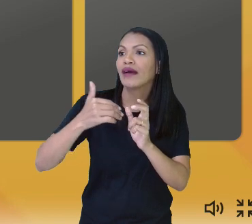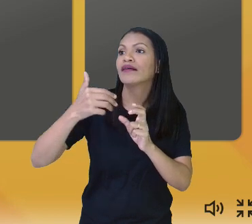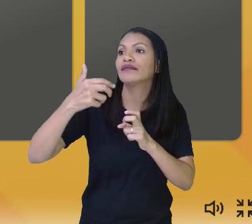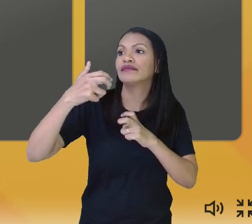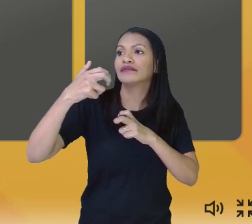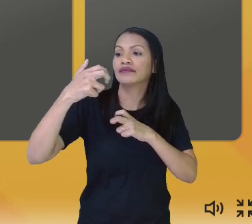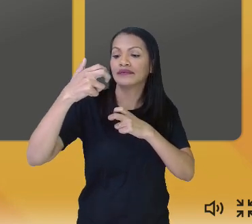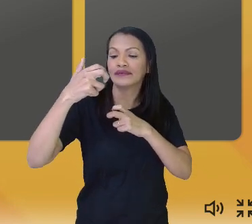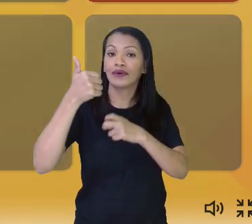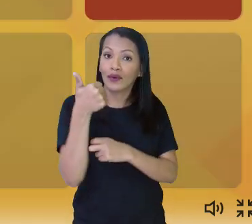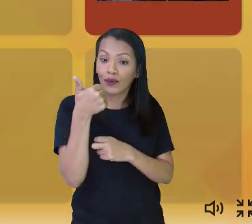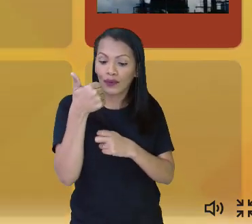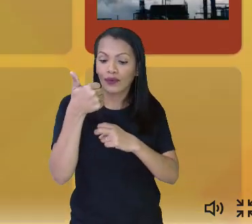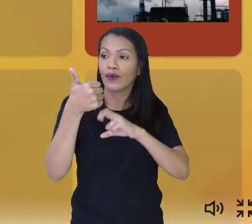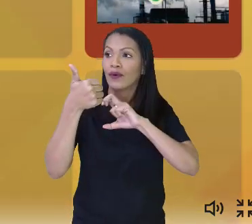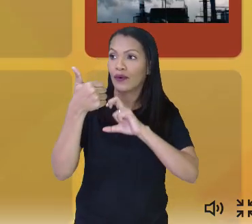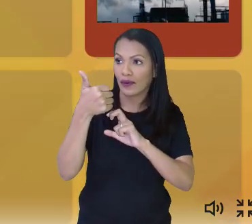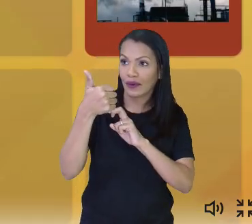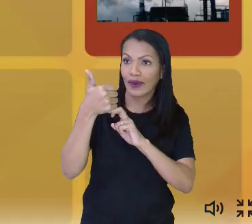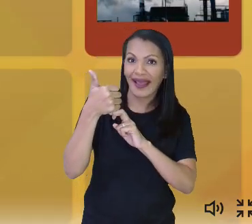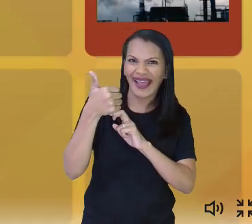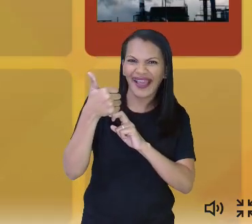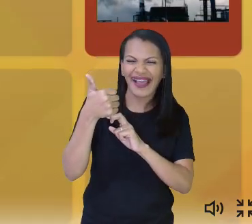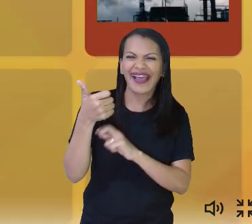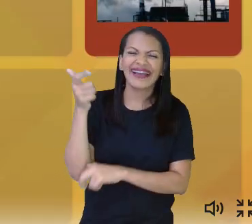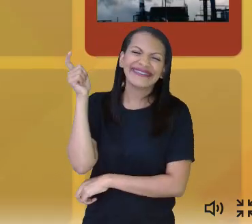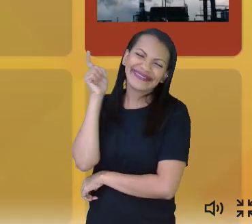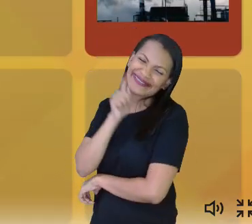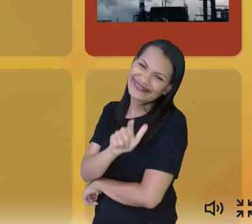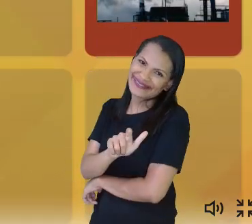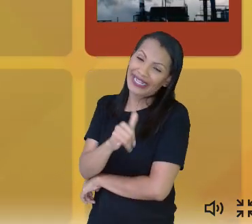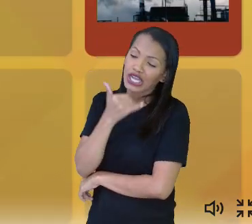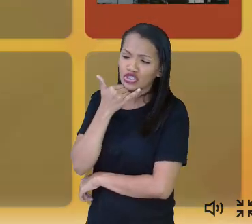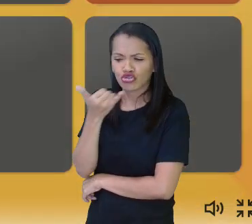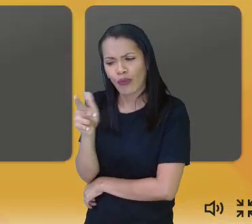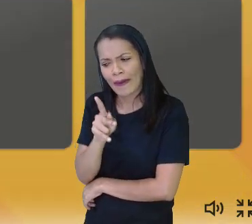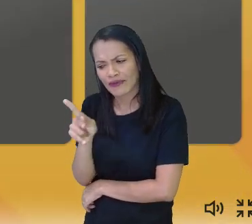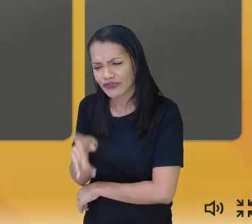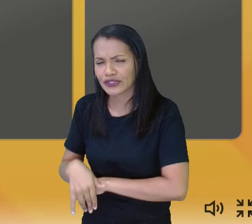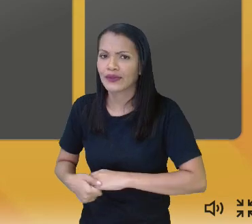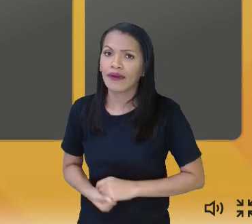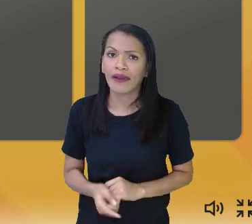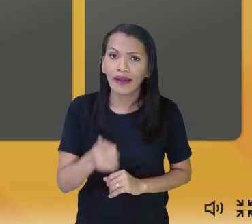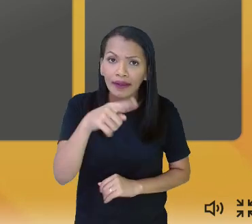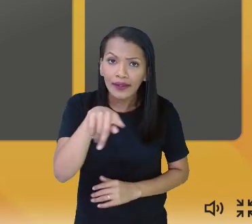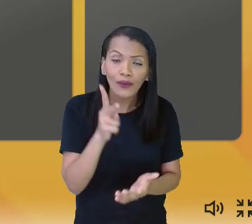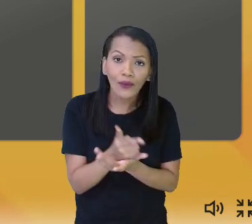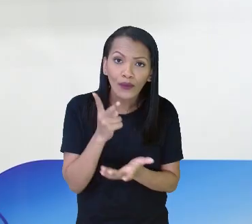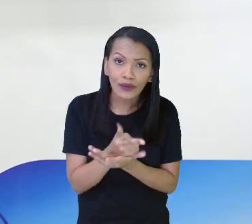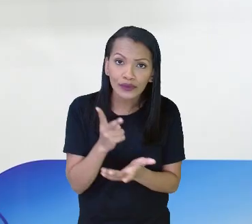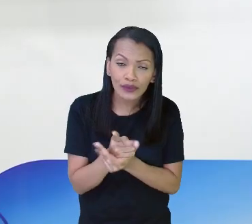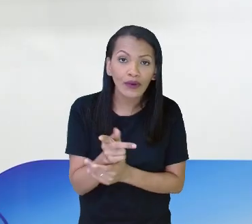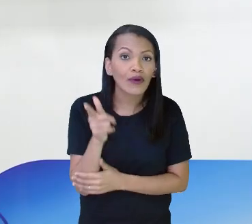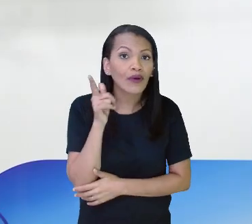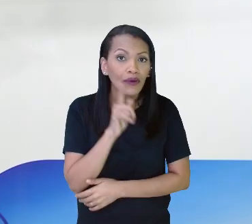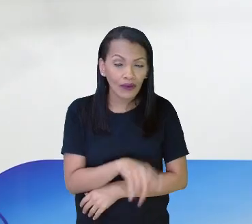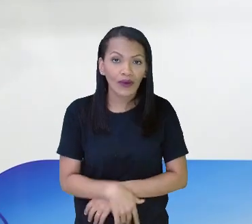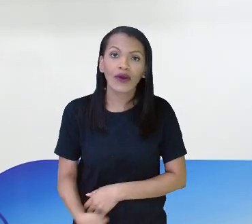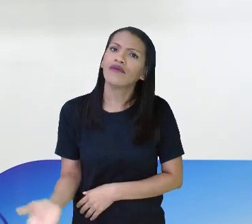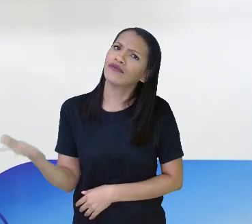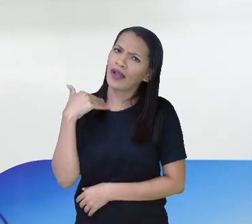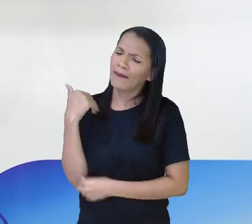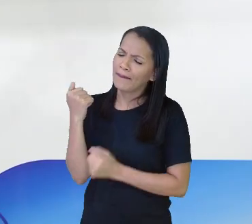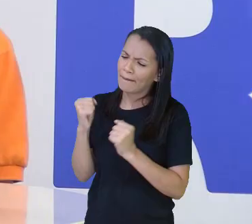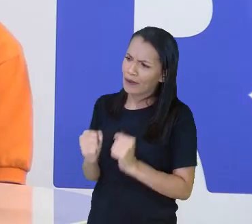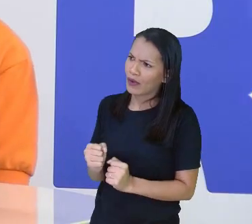isso. Desculpa aí, tá? E aí? Continua jogando. Quem ganhou vai uma coleguinha,